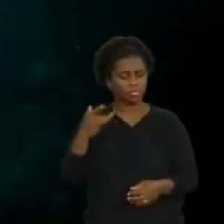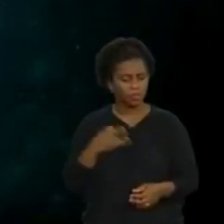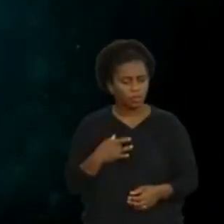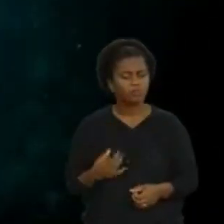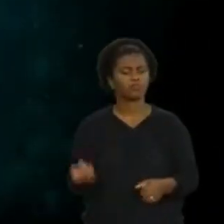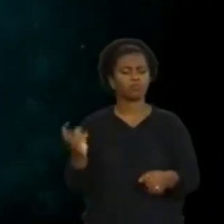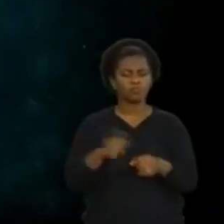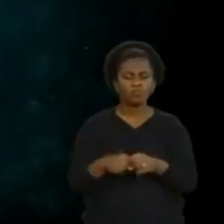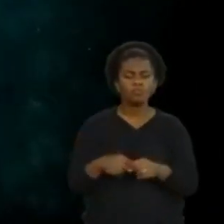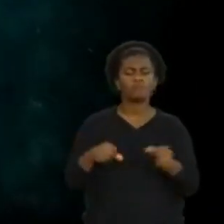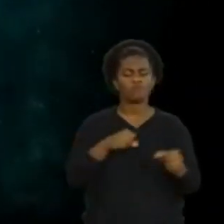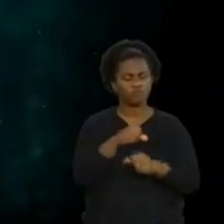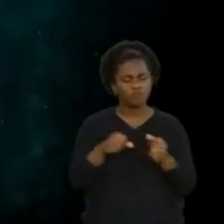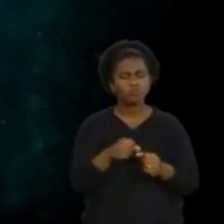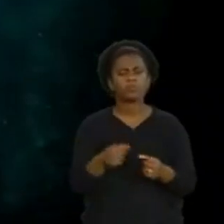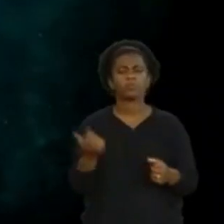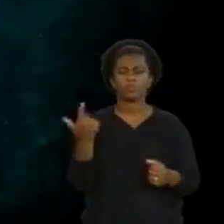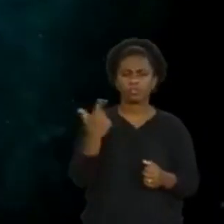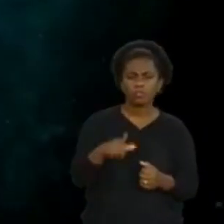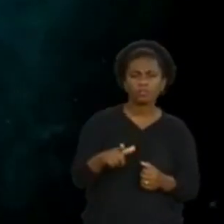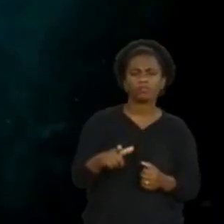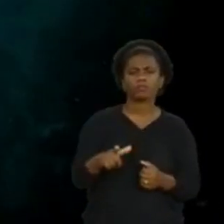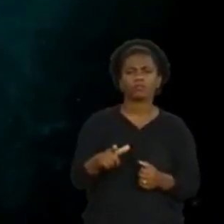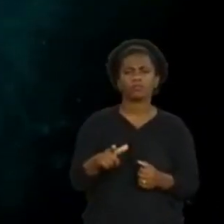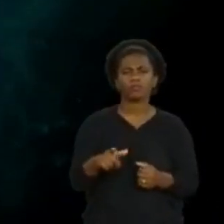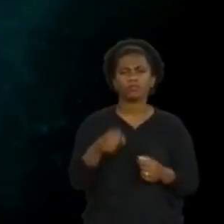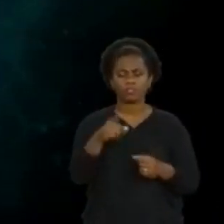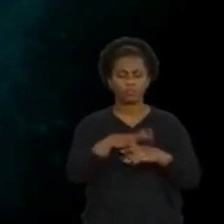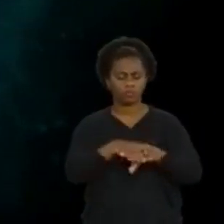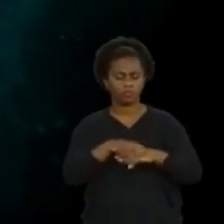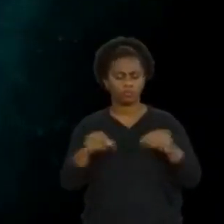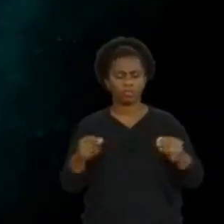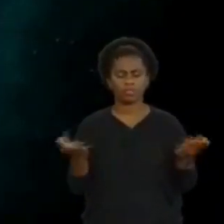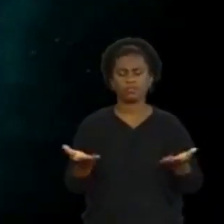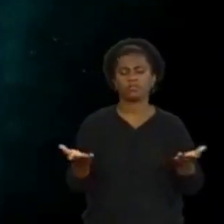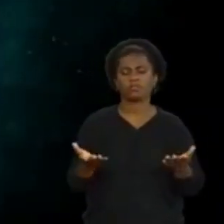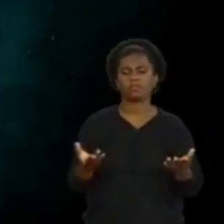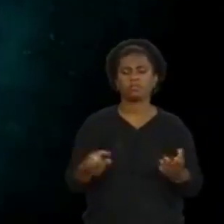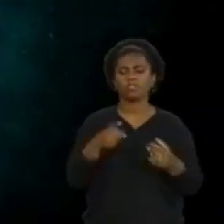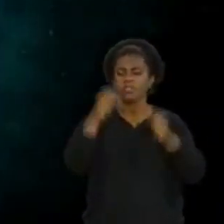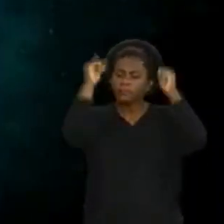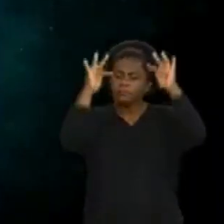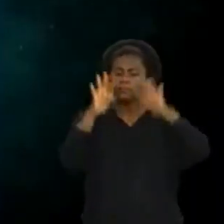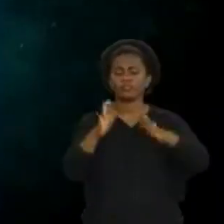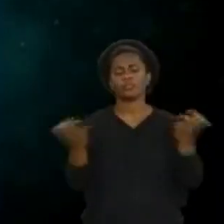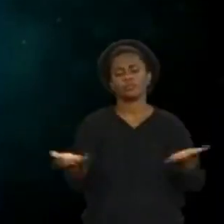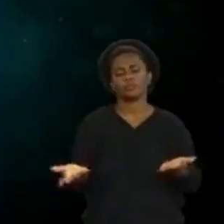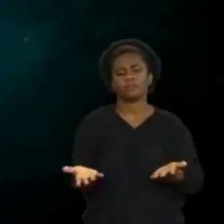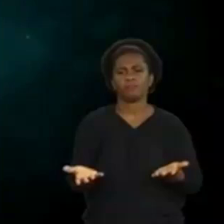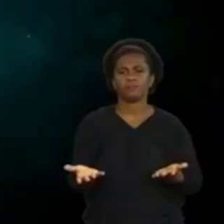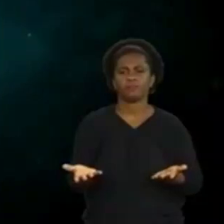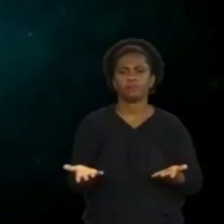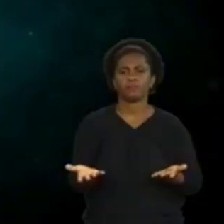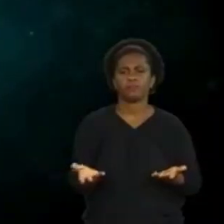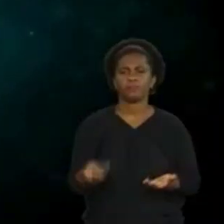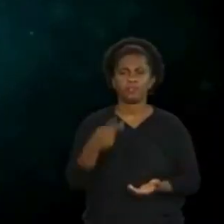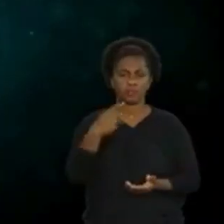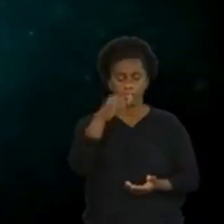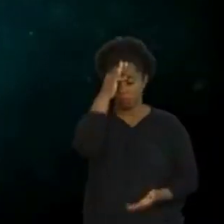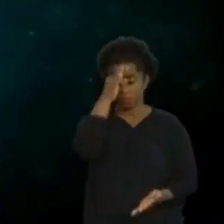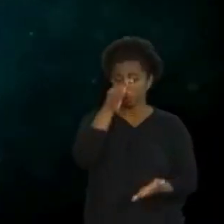saúde. Seja curado agora, seja abençoado agora. A sua